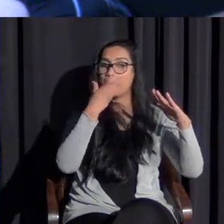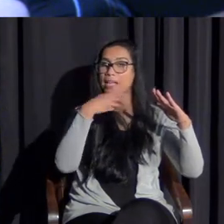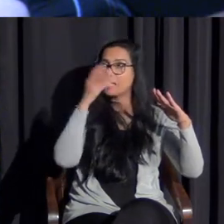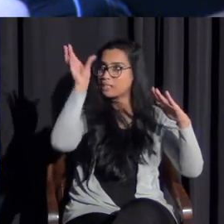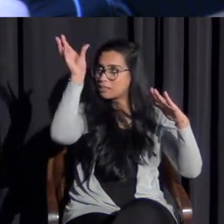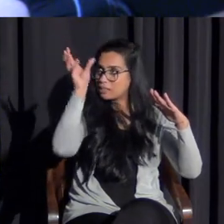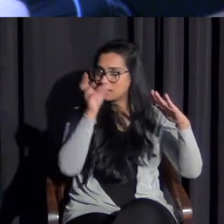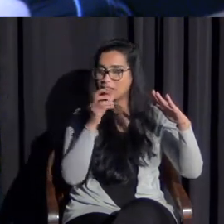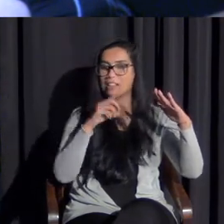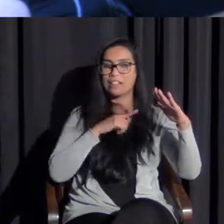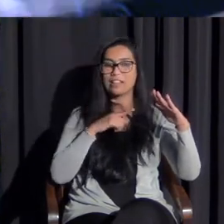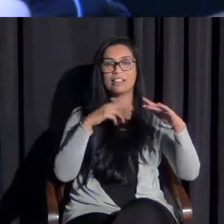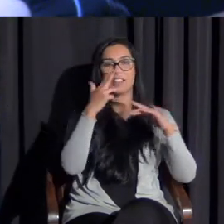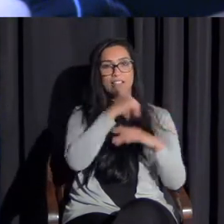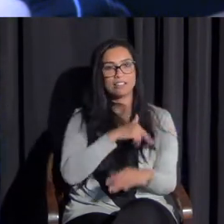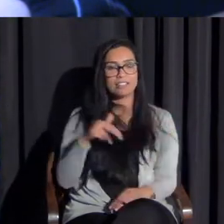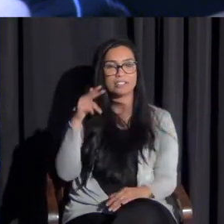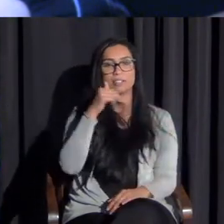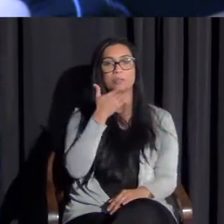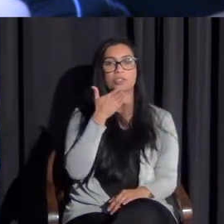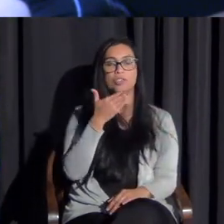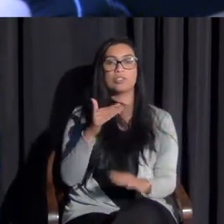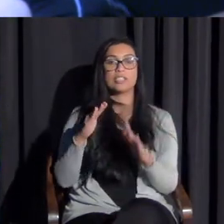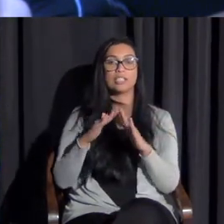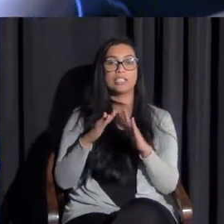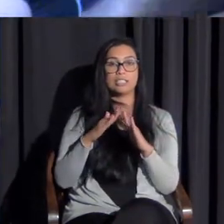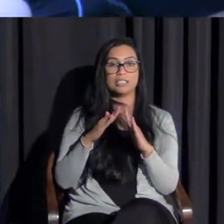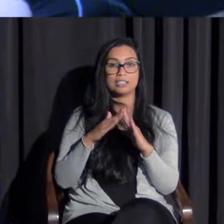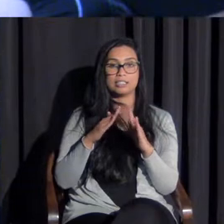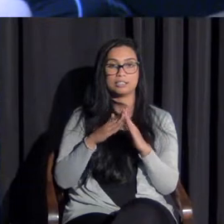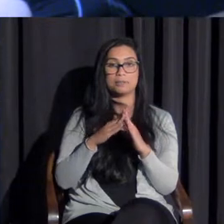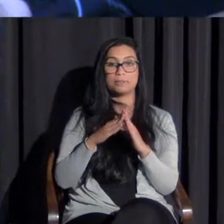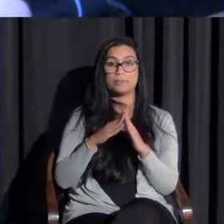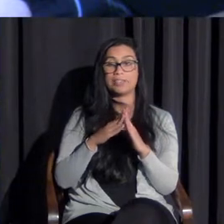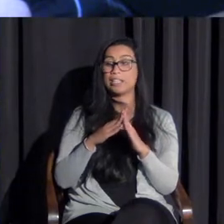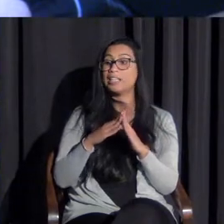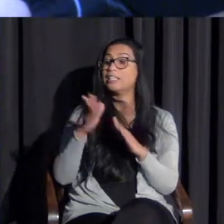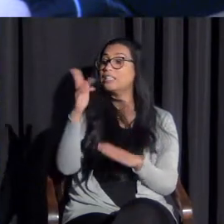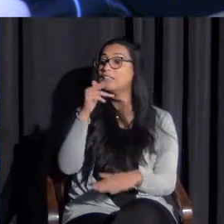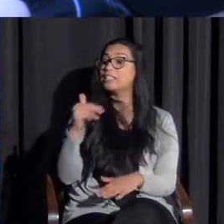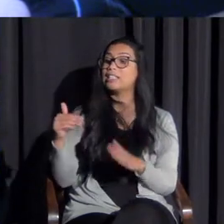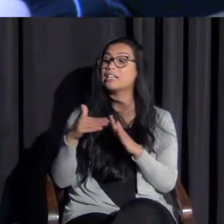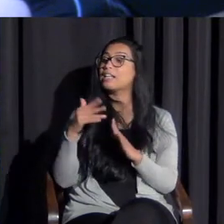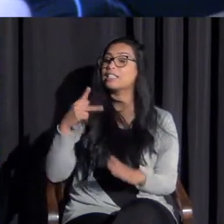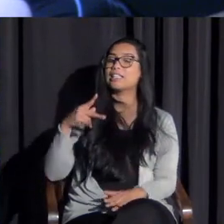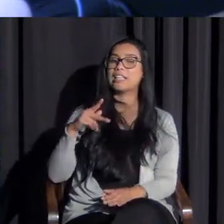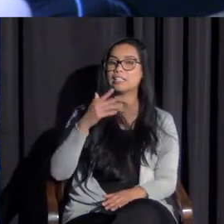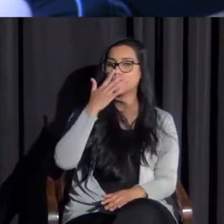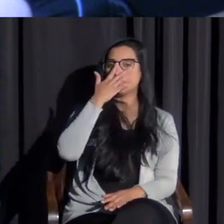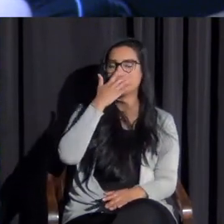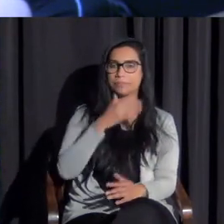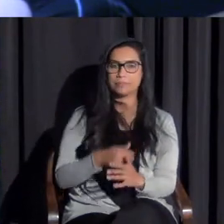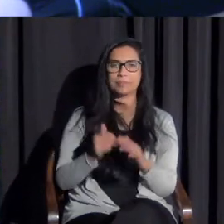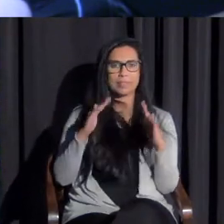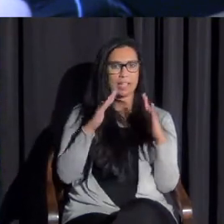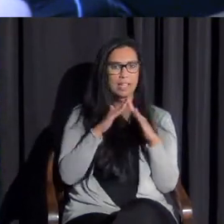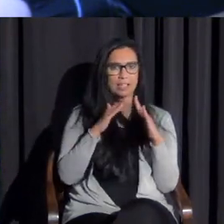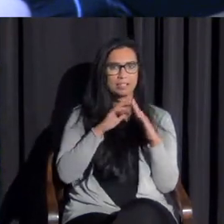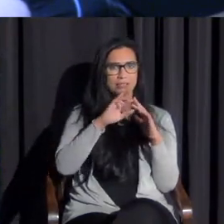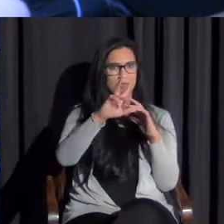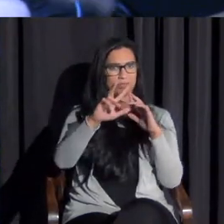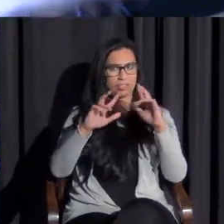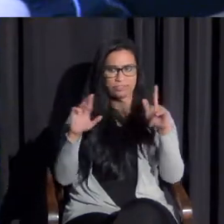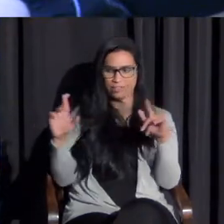E, logo em seguida, pediam a essas crianças para que desenhassem a sua casa. E aí as casas, elas eram